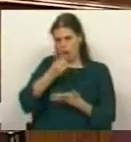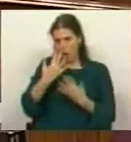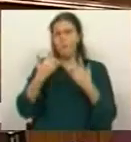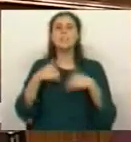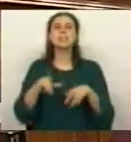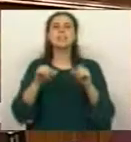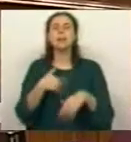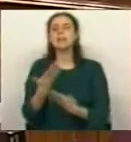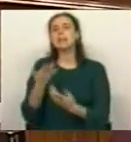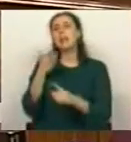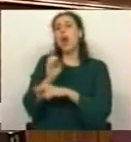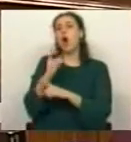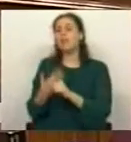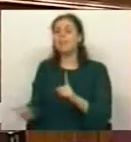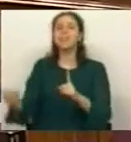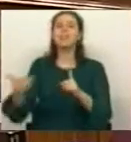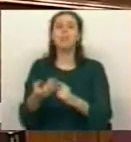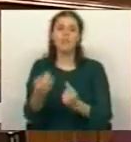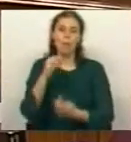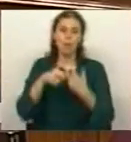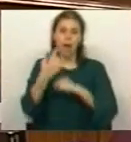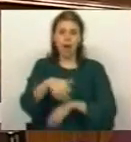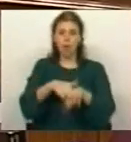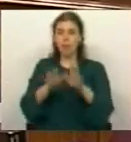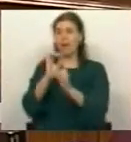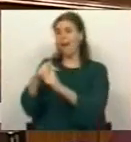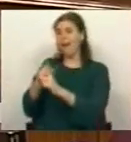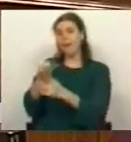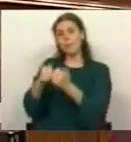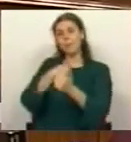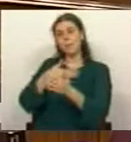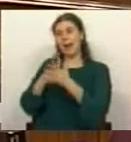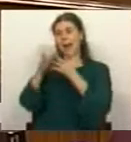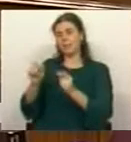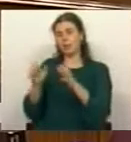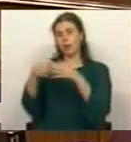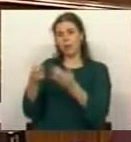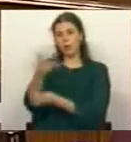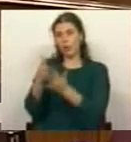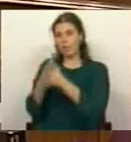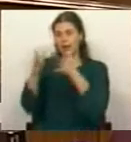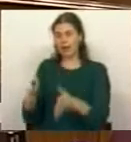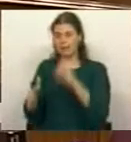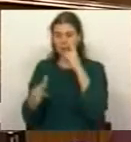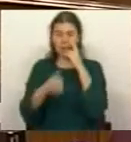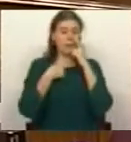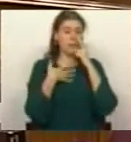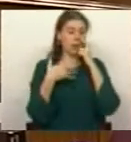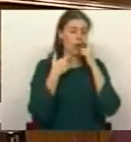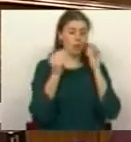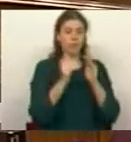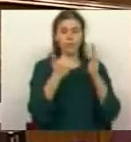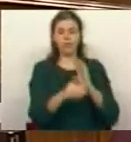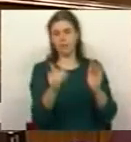por, direta ou indiretamente, acabar por privilegiar as grandes empresas e os grandes grupos económicos em detrimento das micro, pequenas e